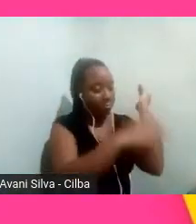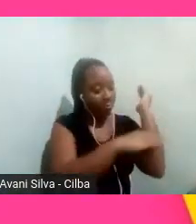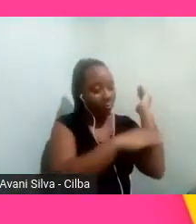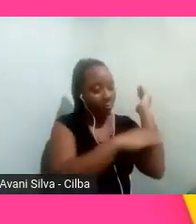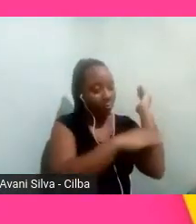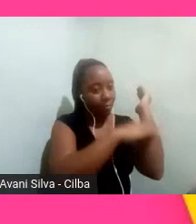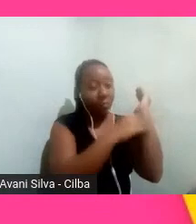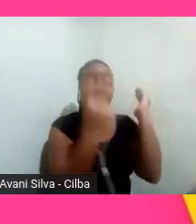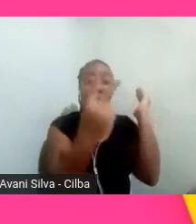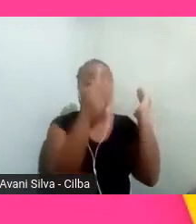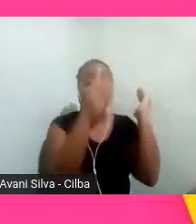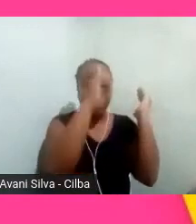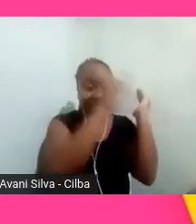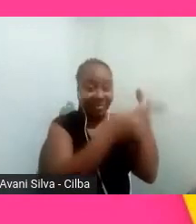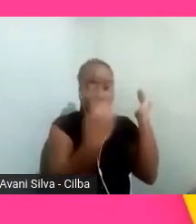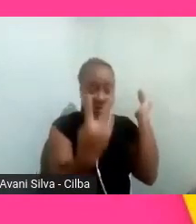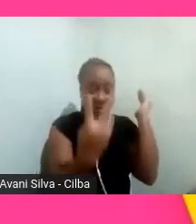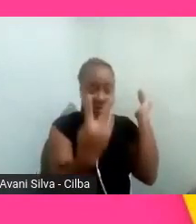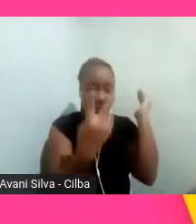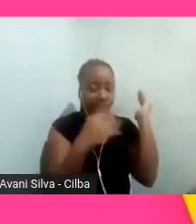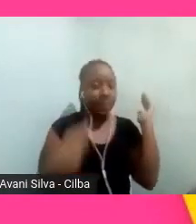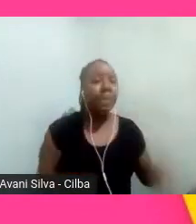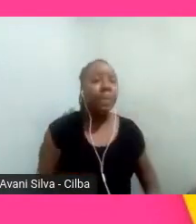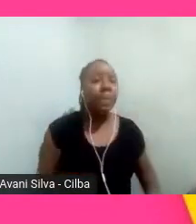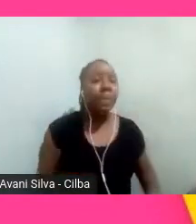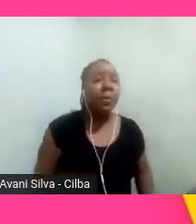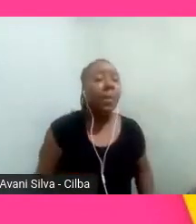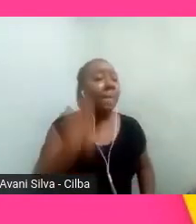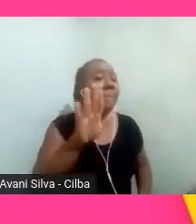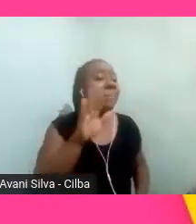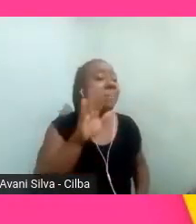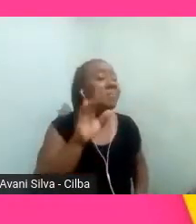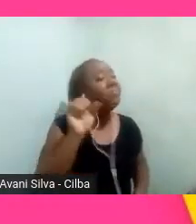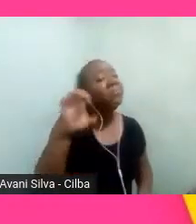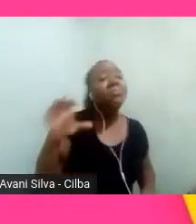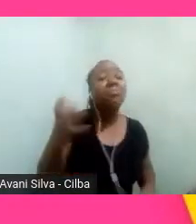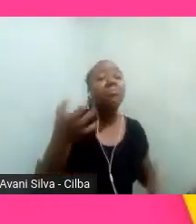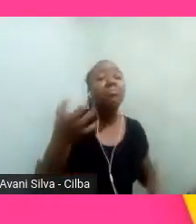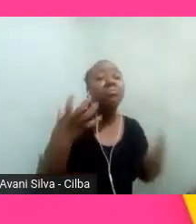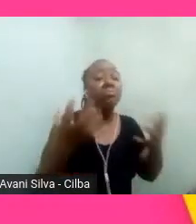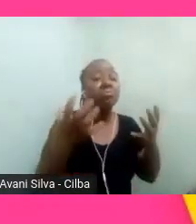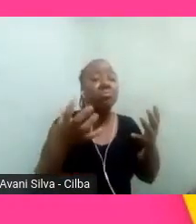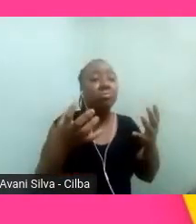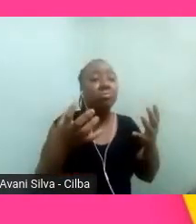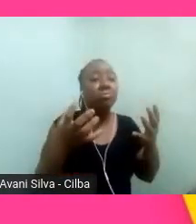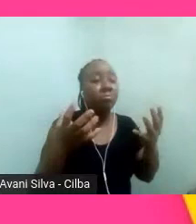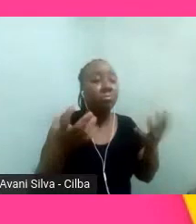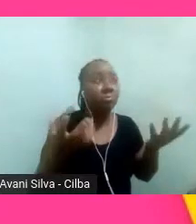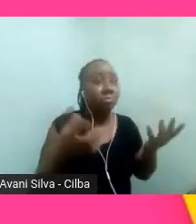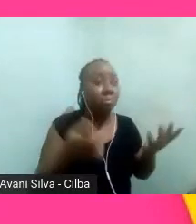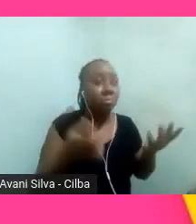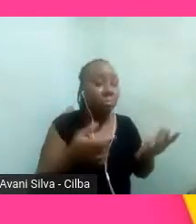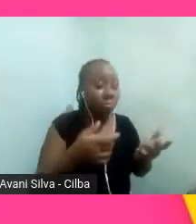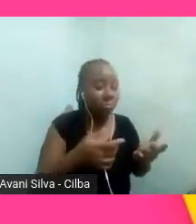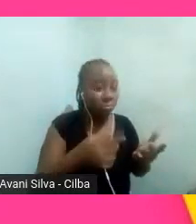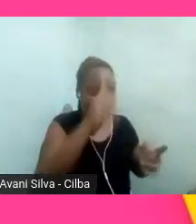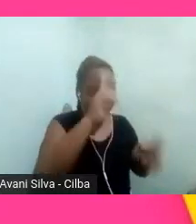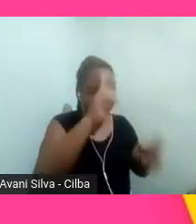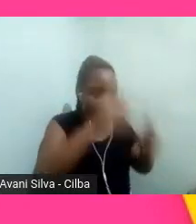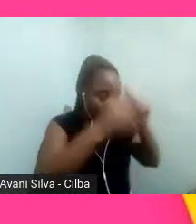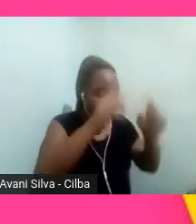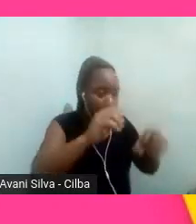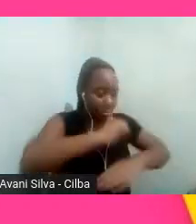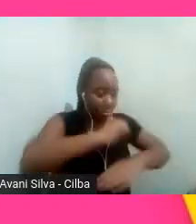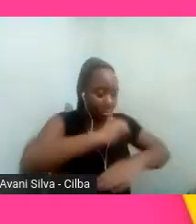dois comandos. Ah, mas e se eu quisesse fazer aquela automação, o controle de uma janela? Não